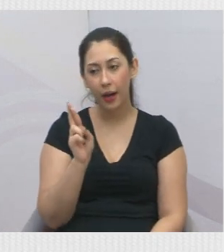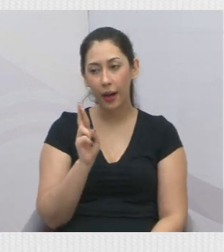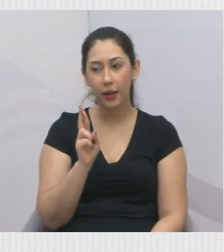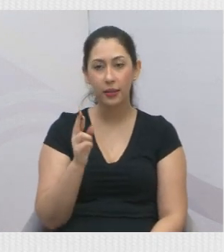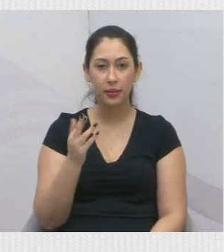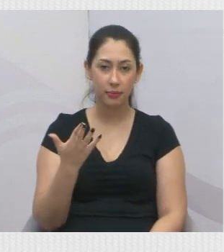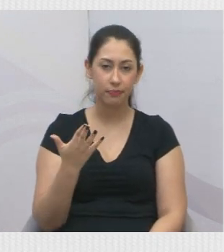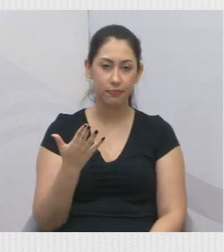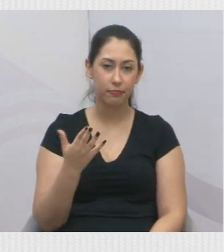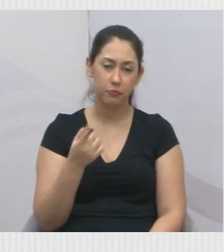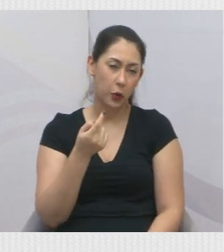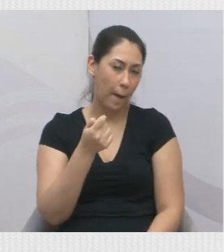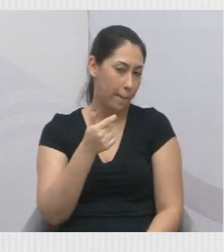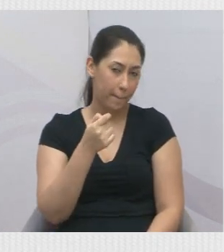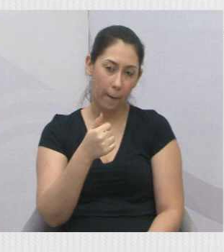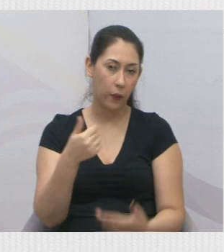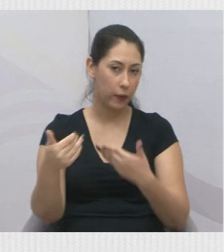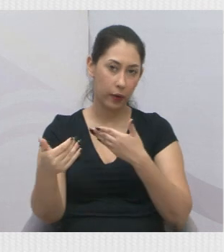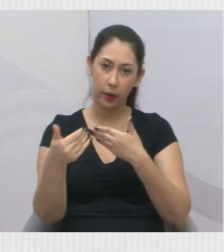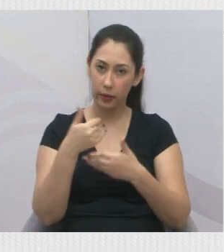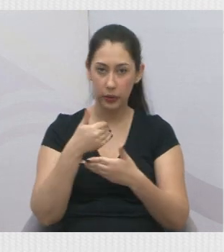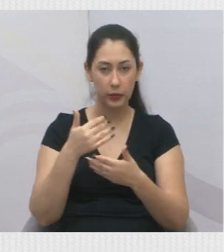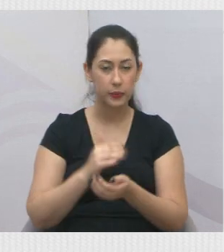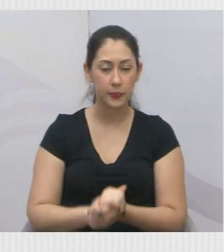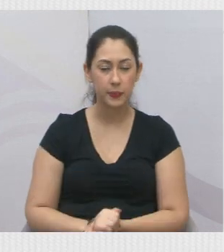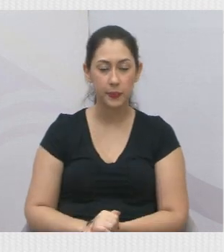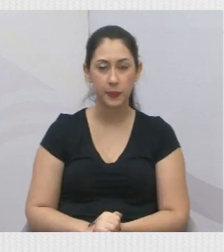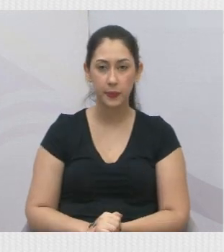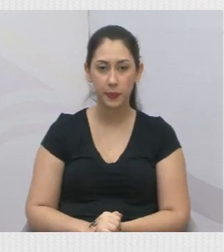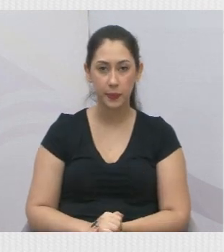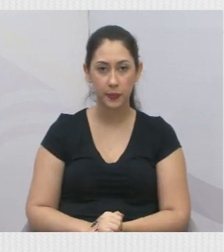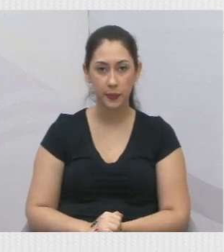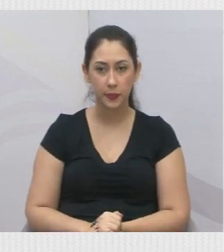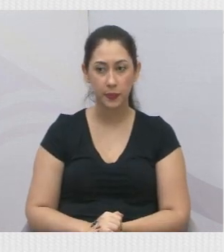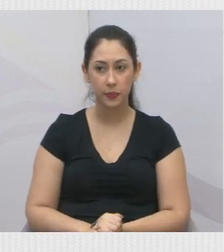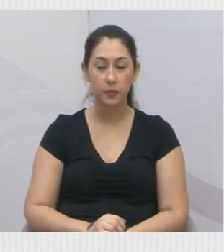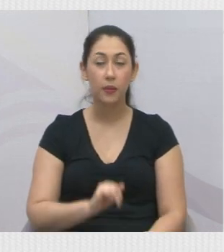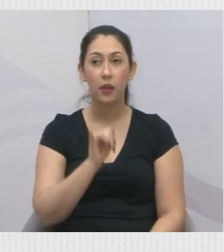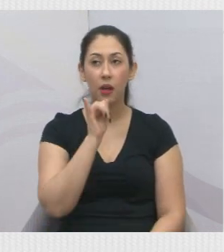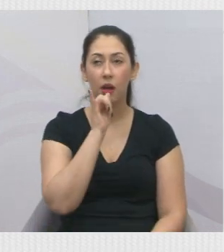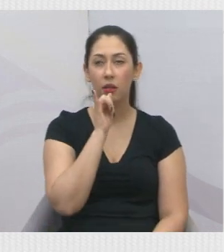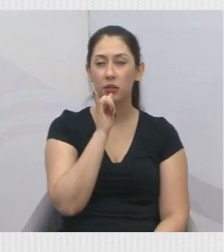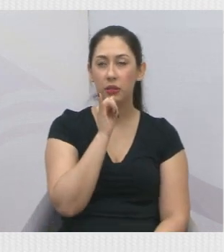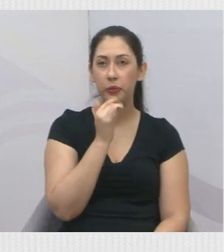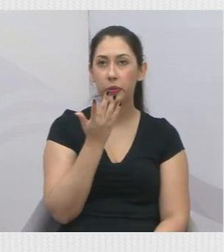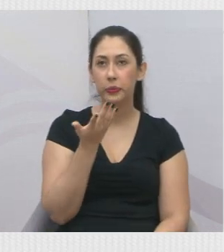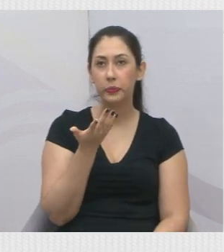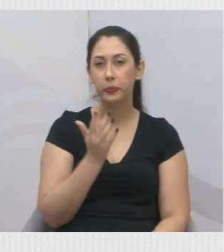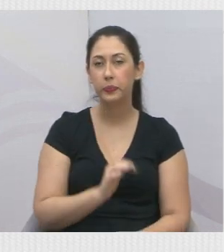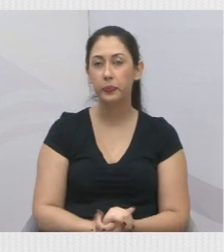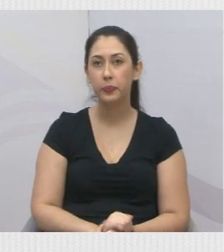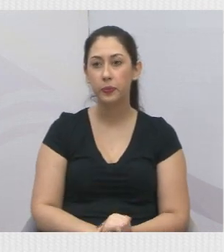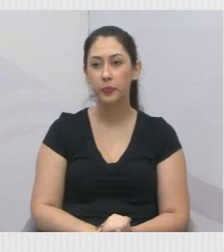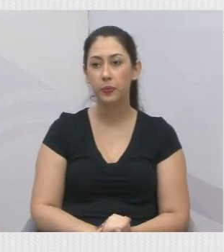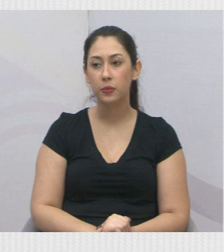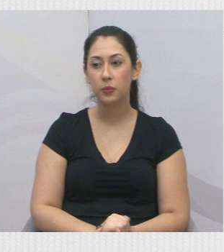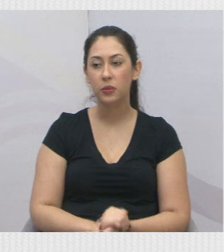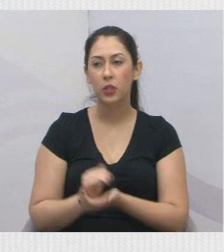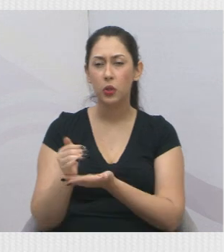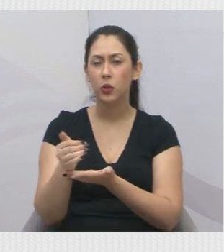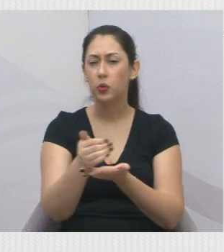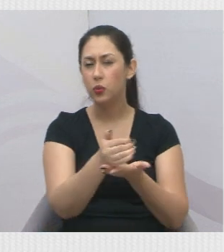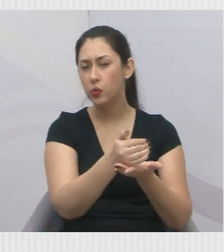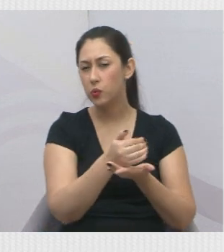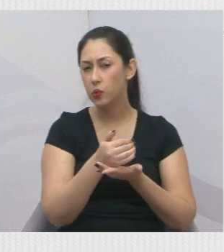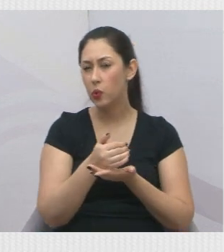algum recurso que entrou durante o exercício. Como, por exemplo, algum arrecadação de